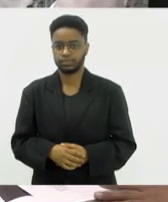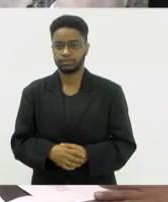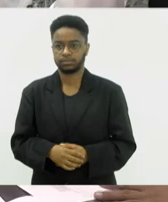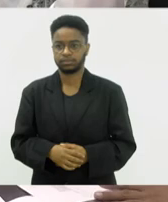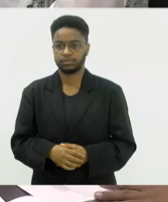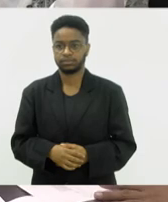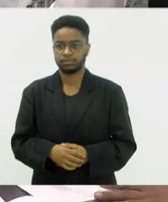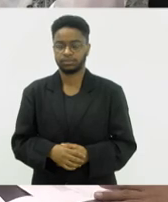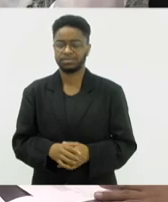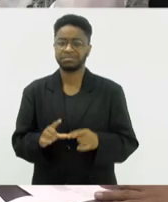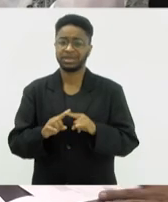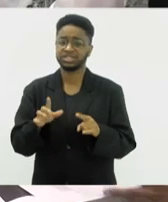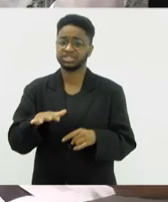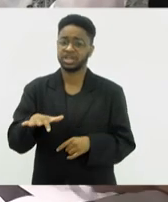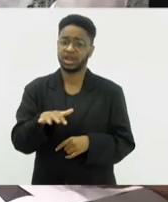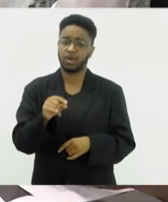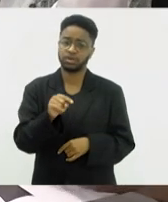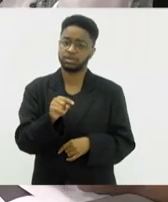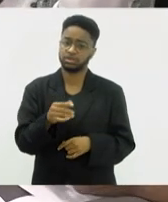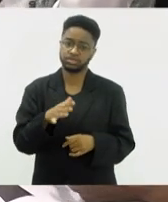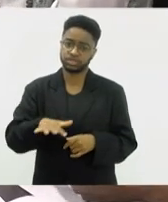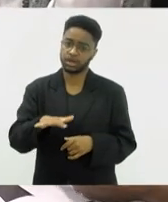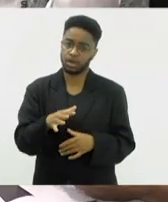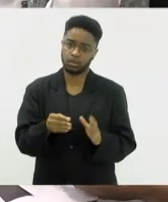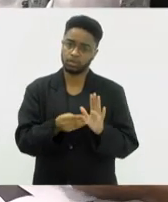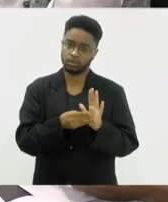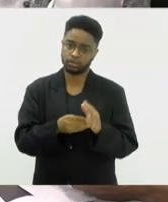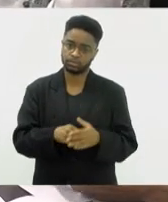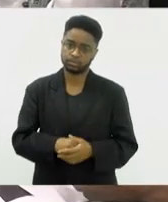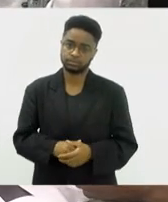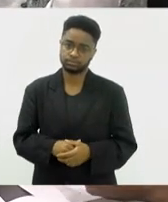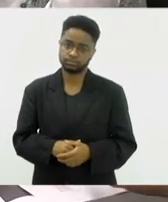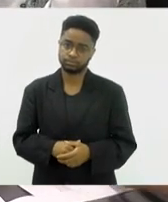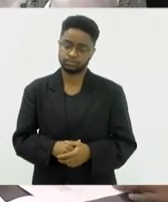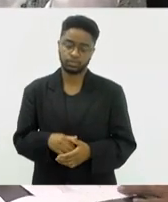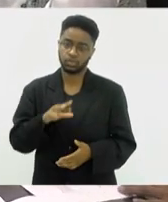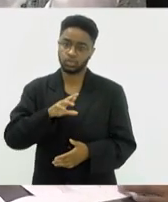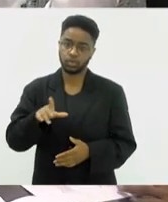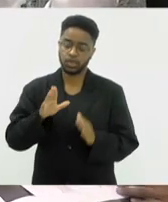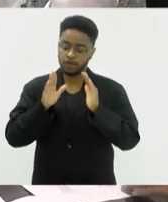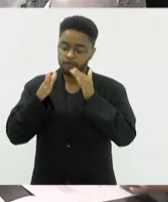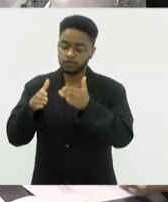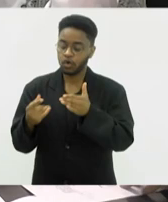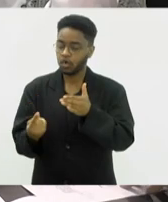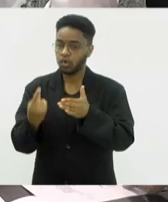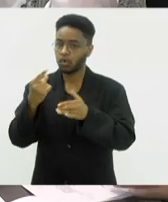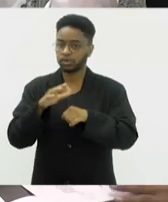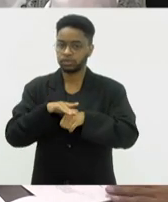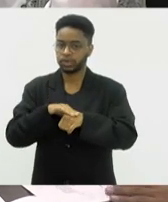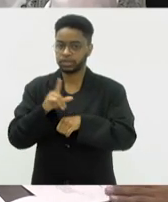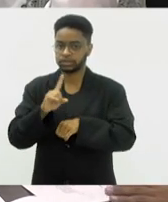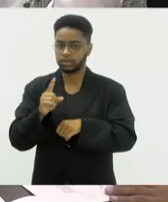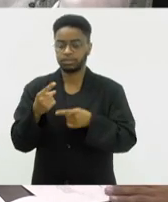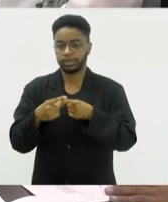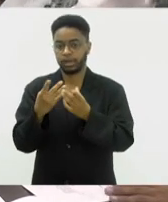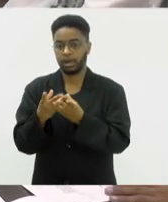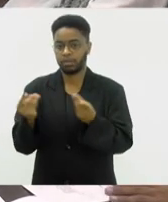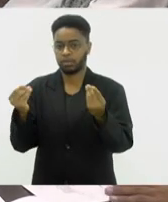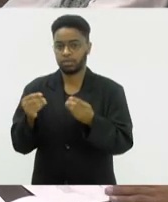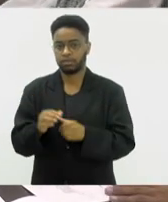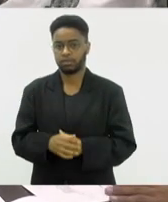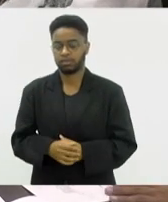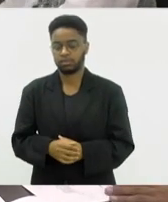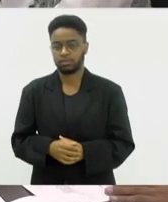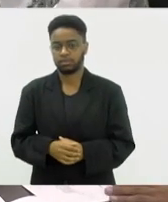Mas aqui é genérico, né? É, aqui é genérico. Lá era específico, aí acabou a calamidade, né?